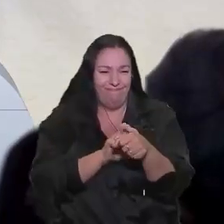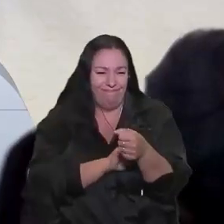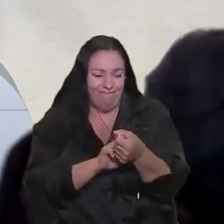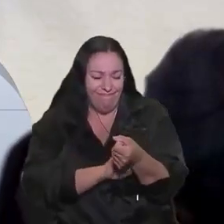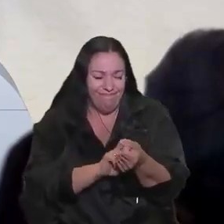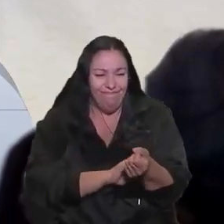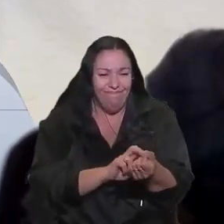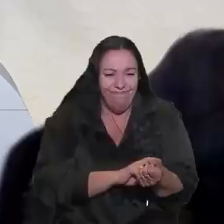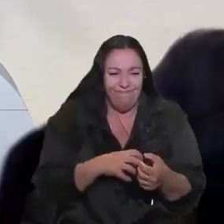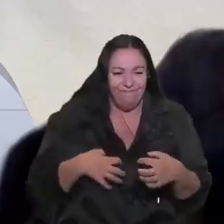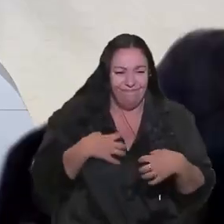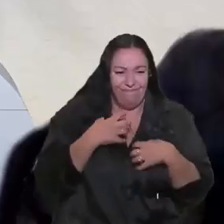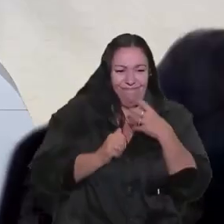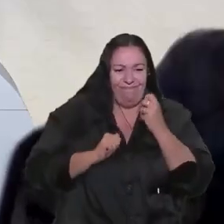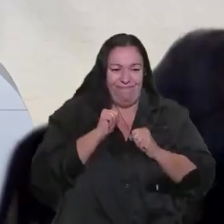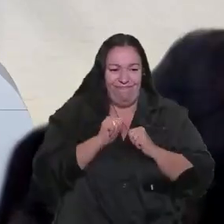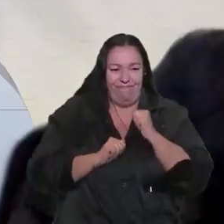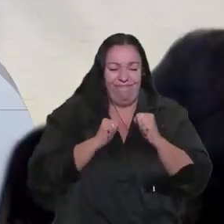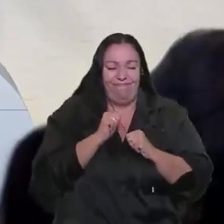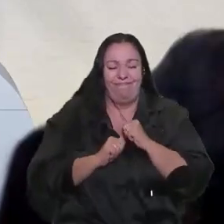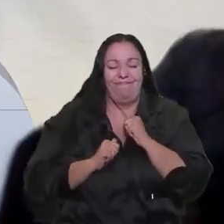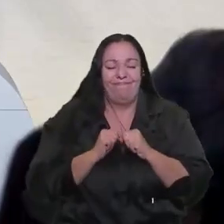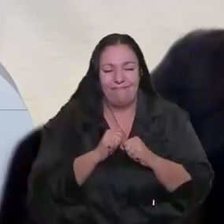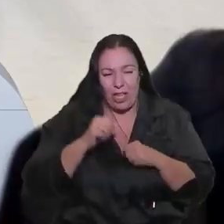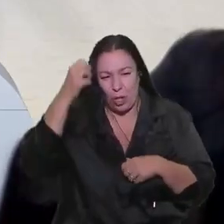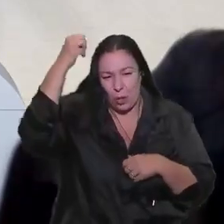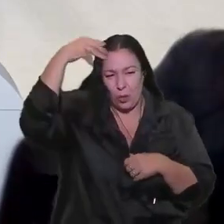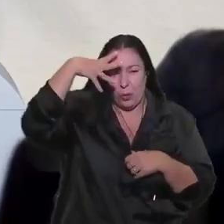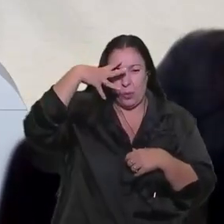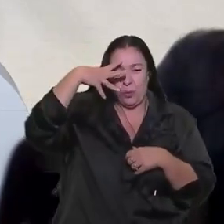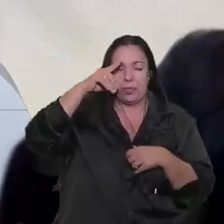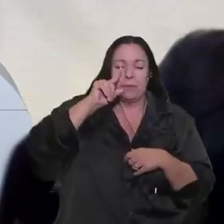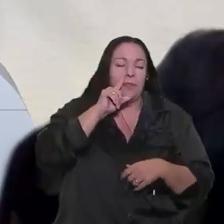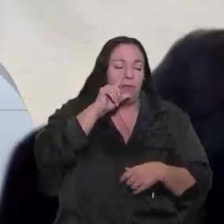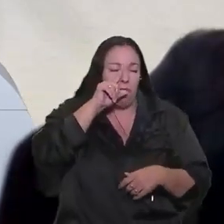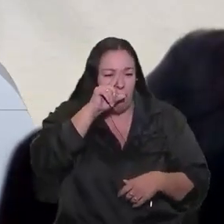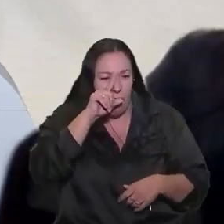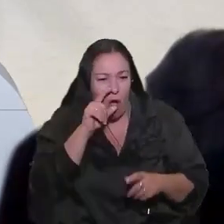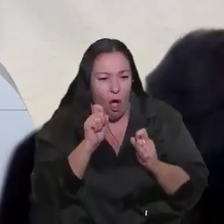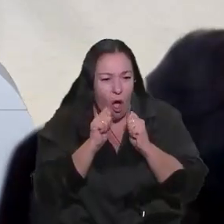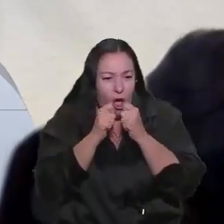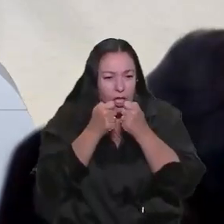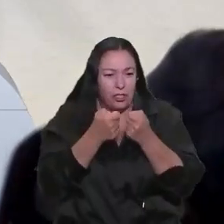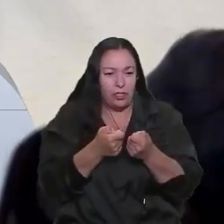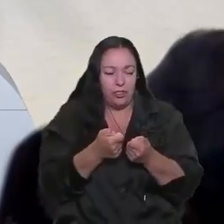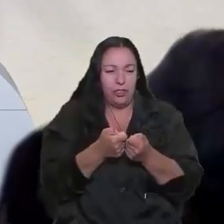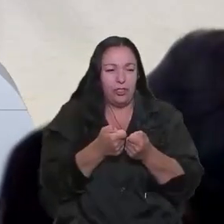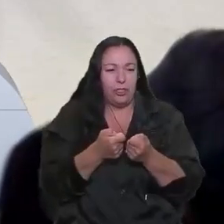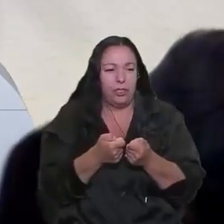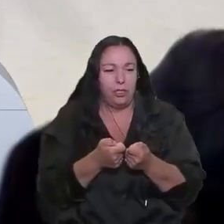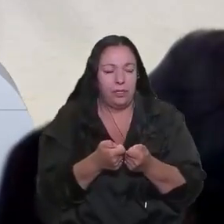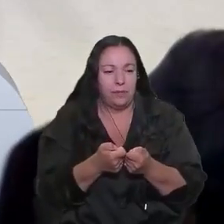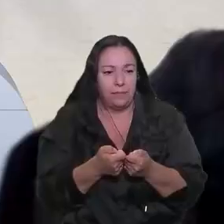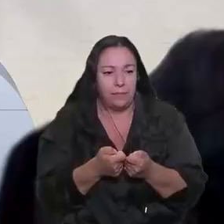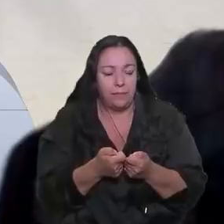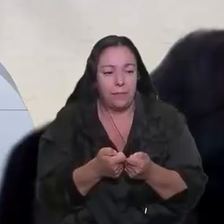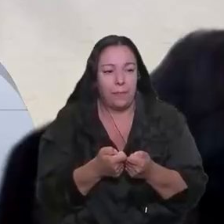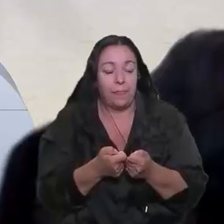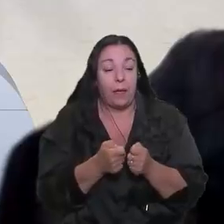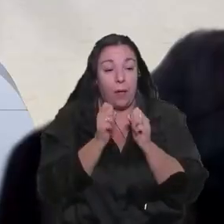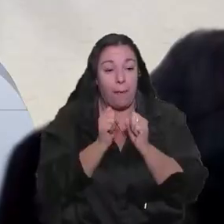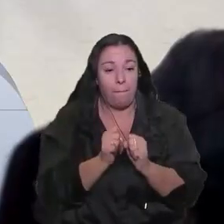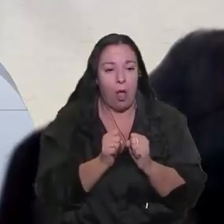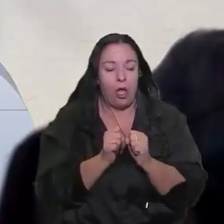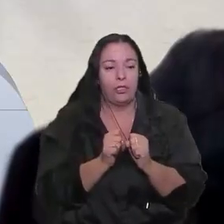apreensiva, momentos de ansiedade, luzes muito fortes, ambientes muito quentes, ou mesmo a ausência de tudo isso e apenas porque